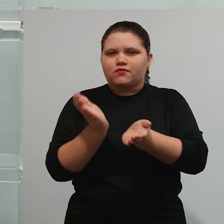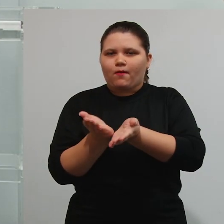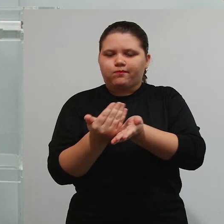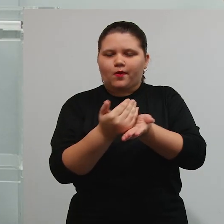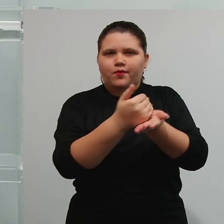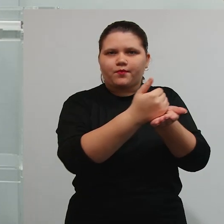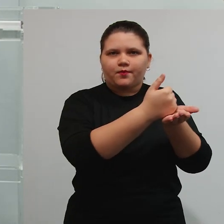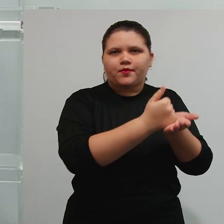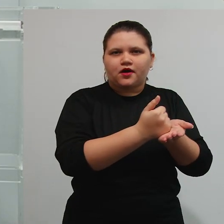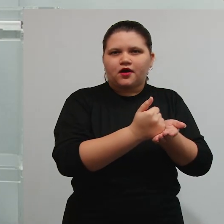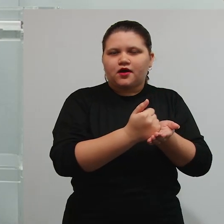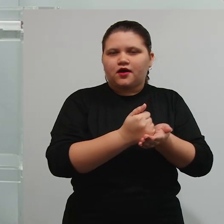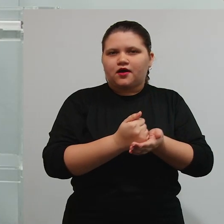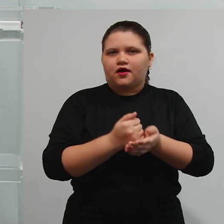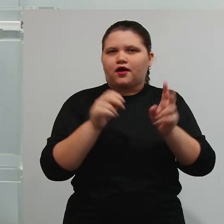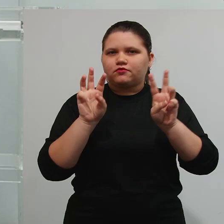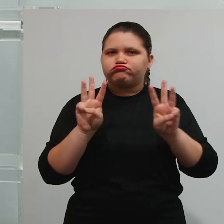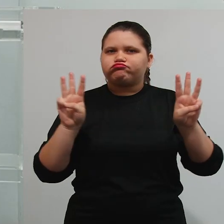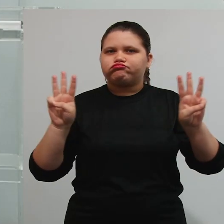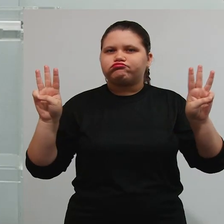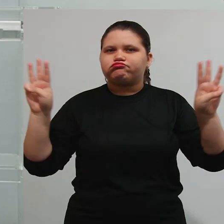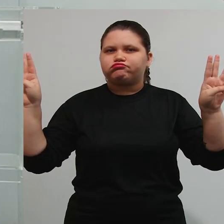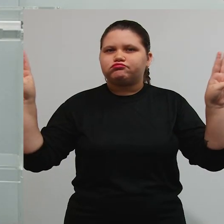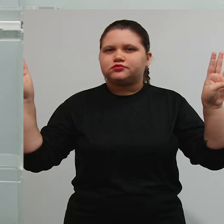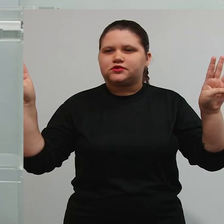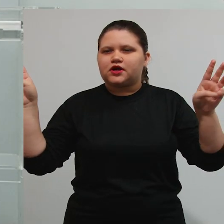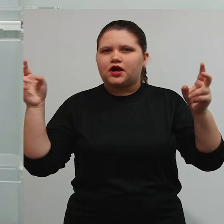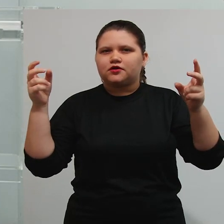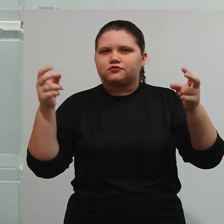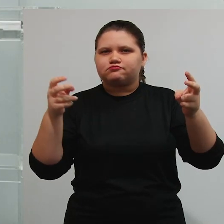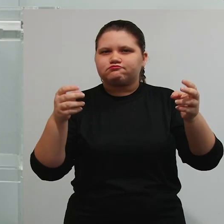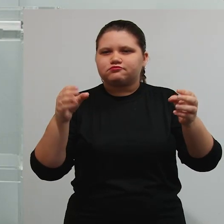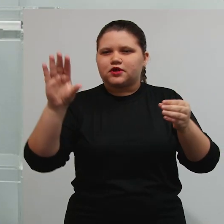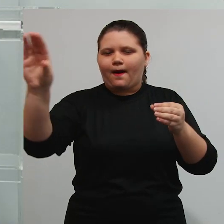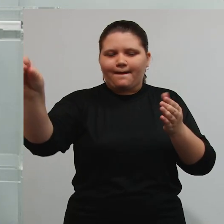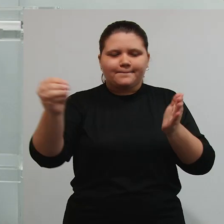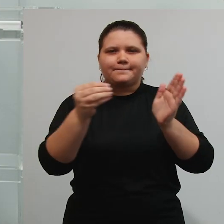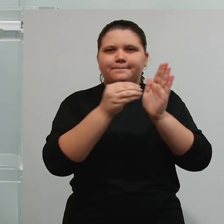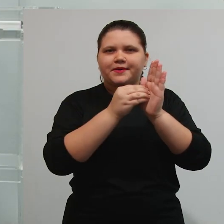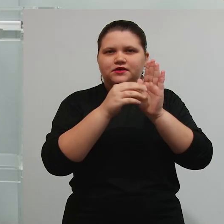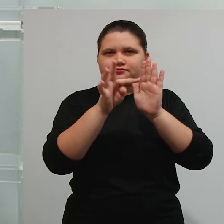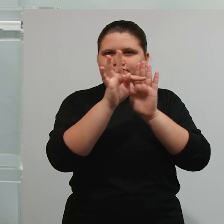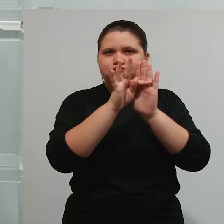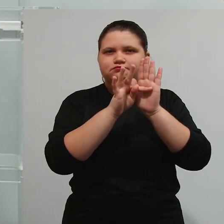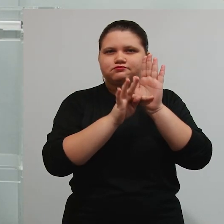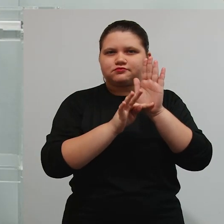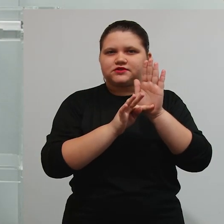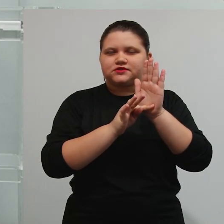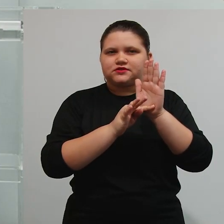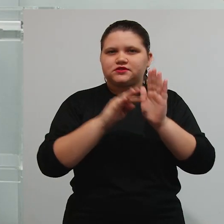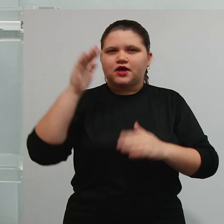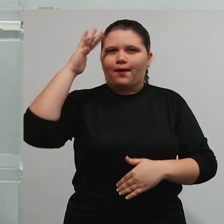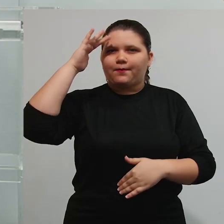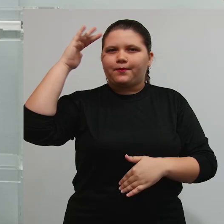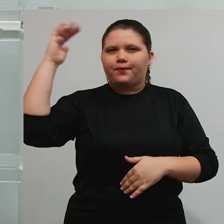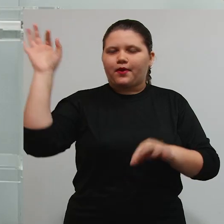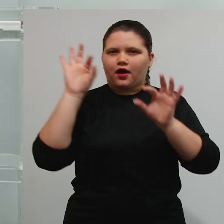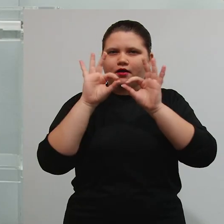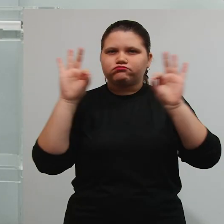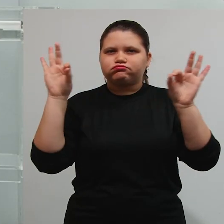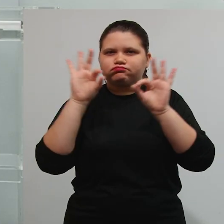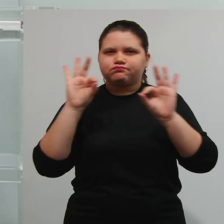por exemplo, do Instituto Federal, ou é uma frase, uma reflexão do Paulinho,